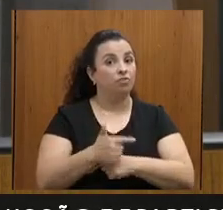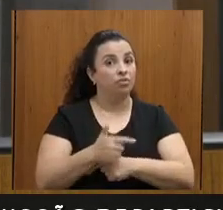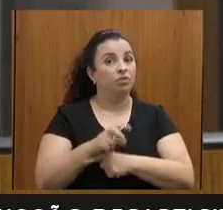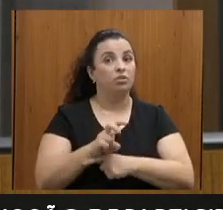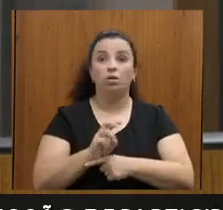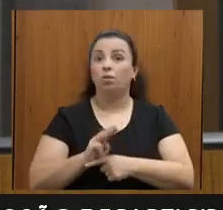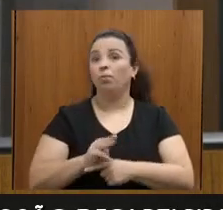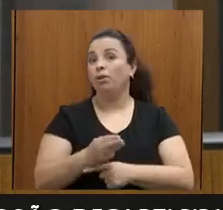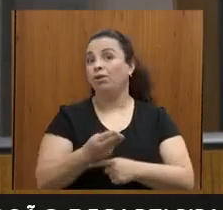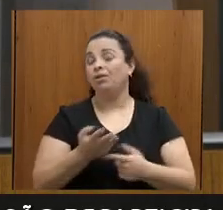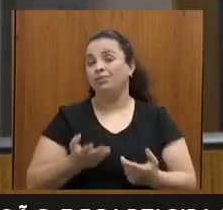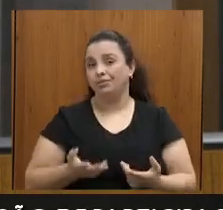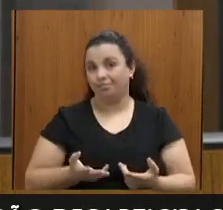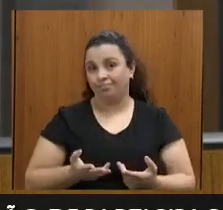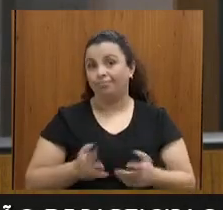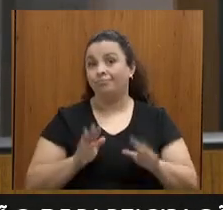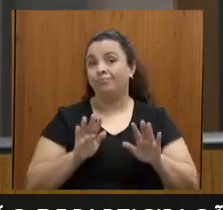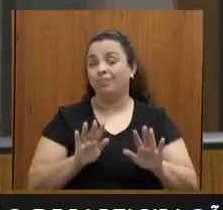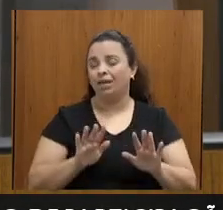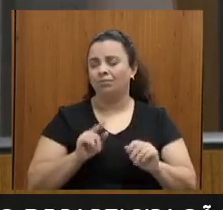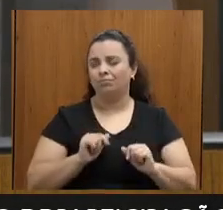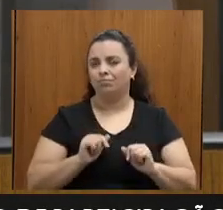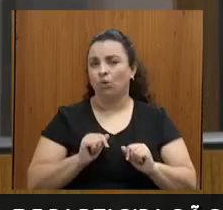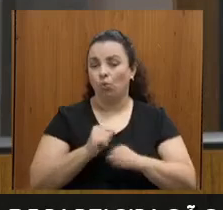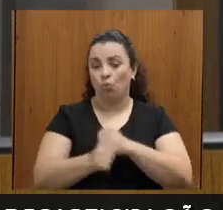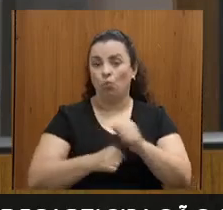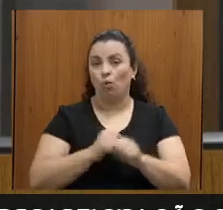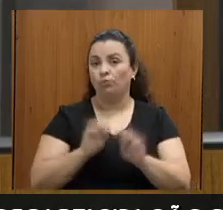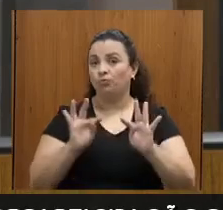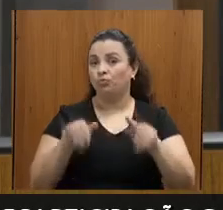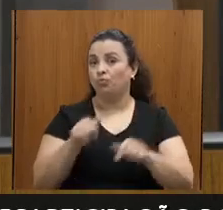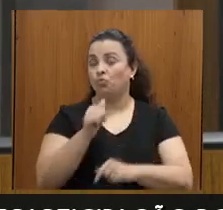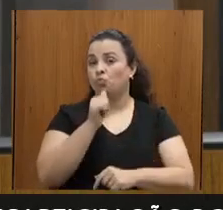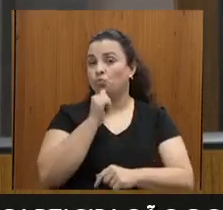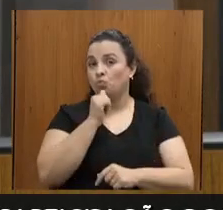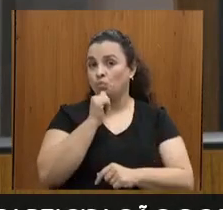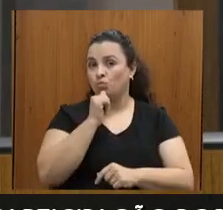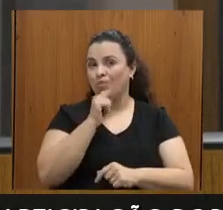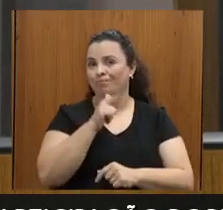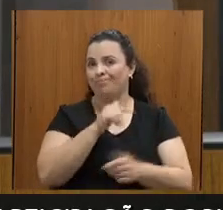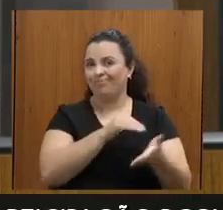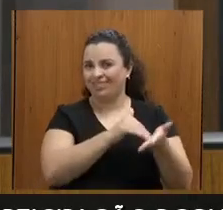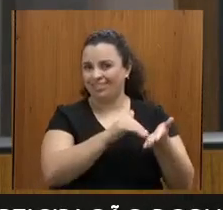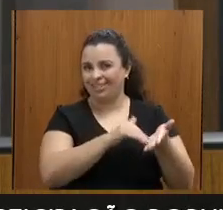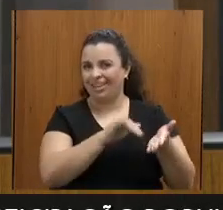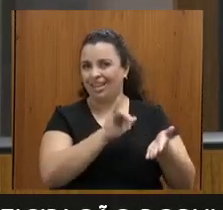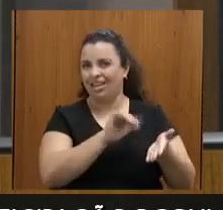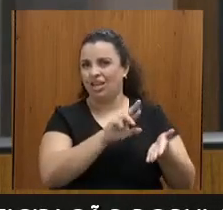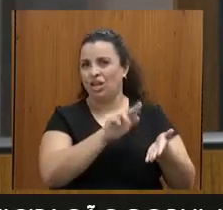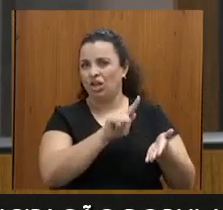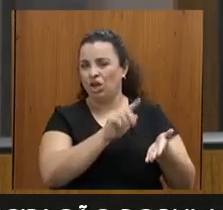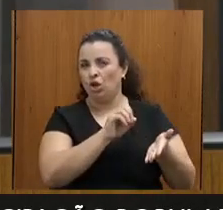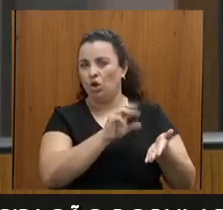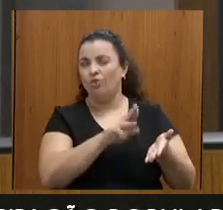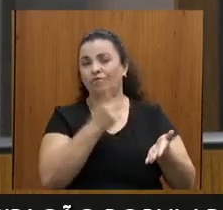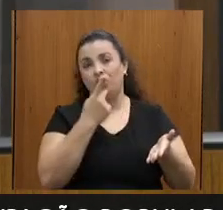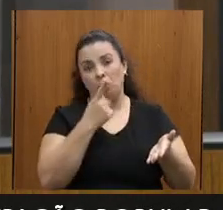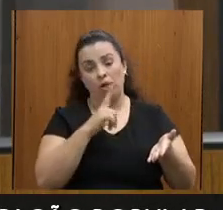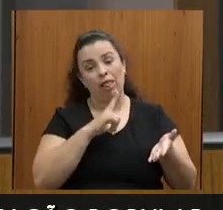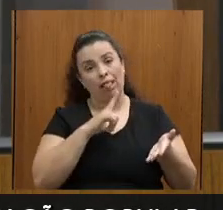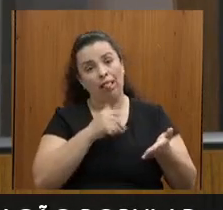Mas, ainda, como o ano não acabou e o próprio secretário já frisou isso, que ainda tem tempo ainda,